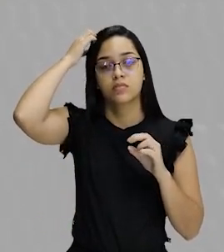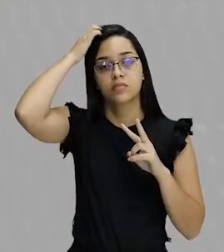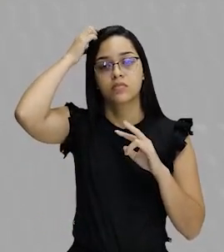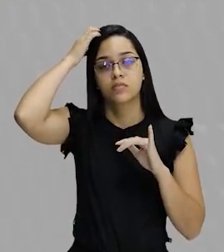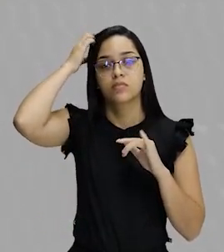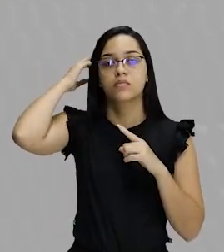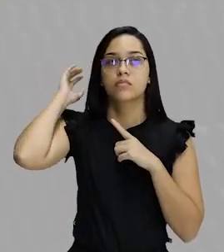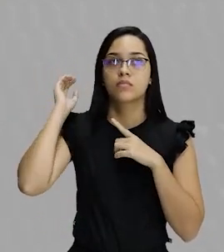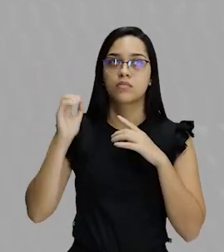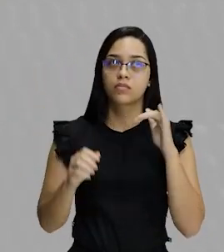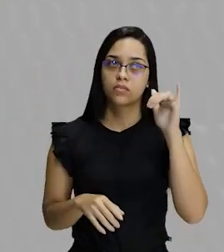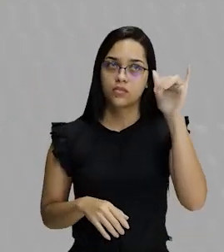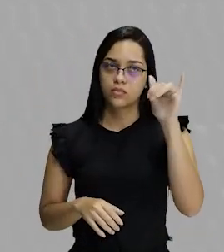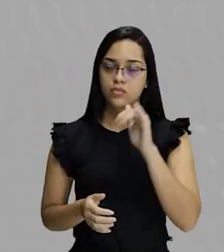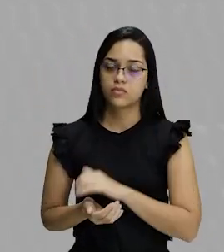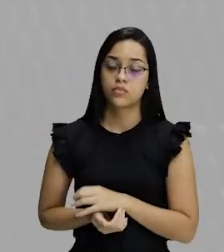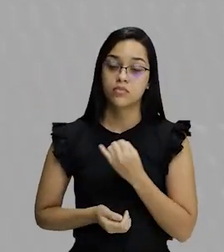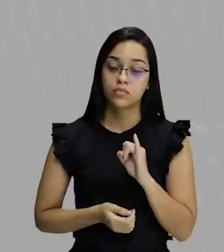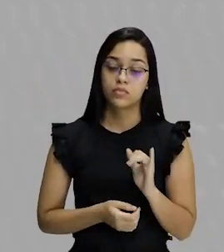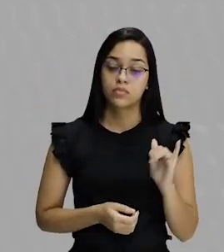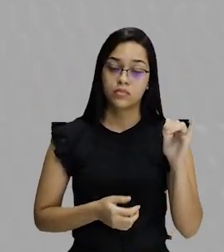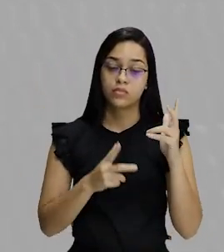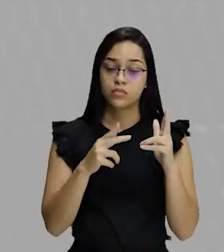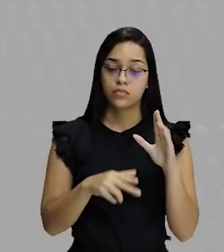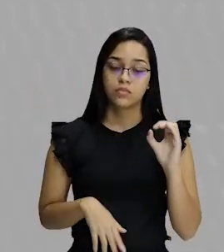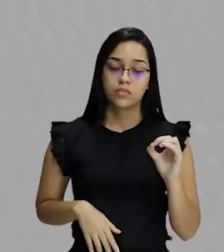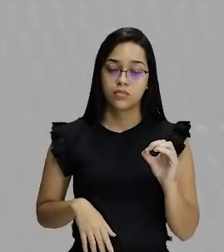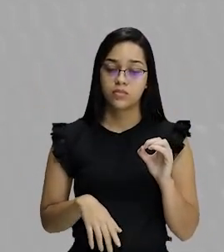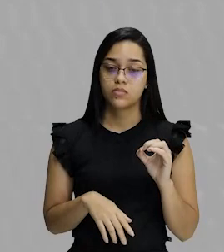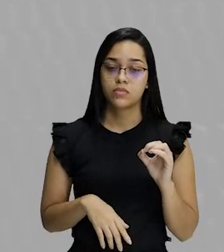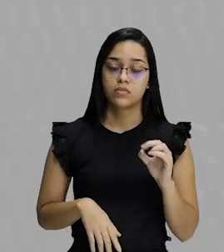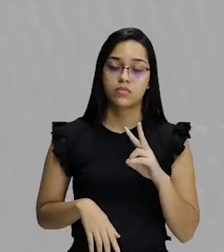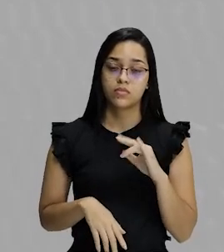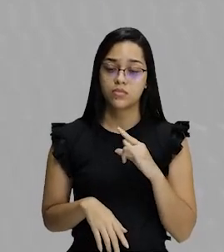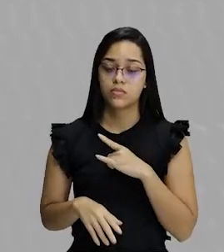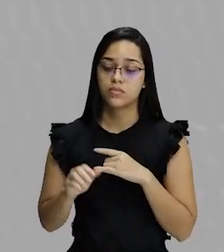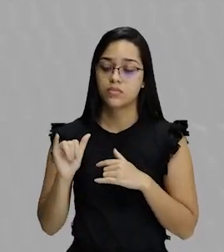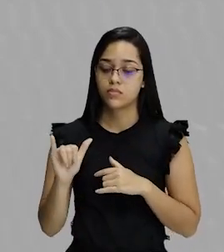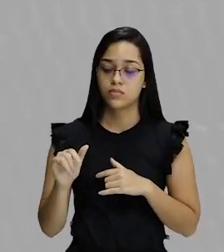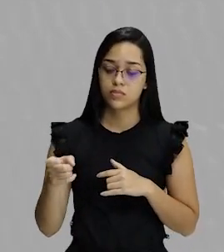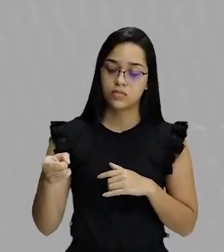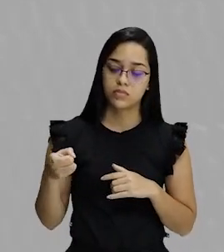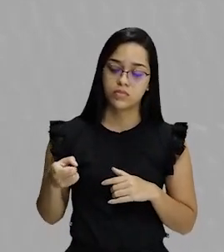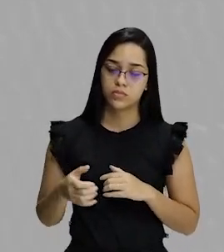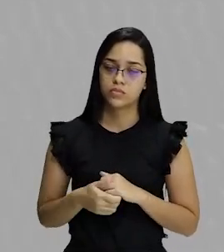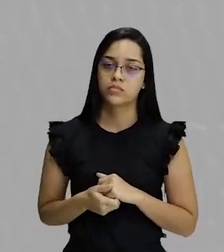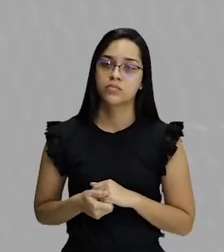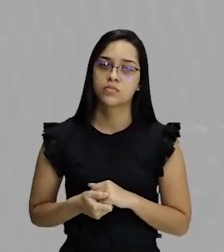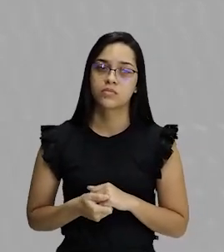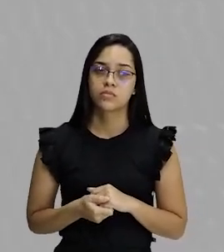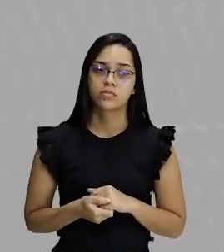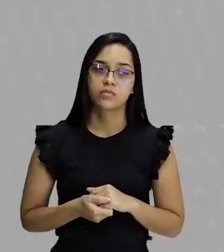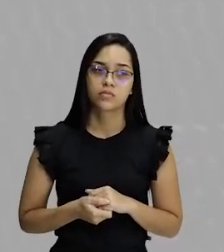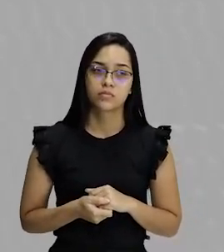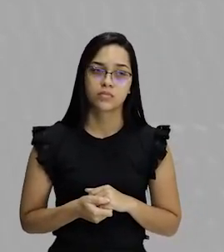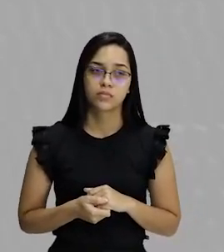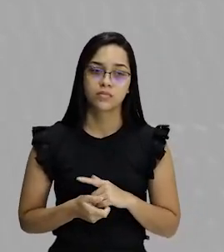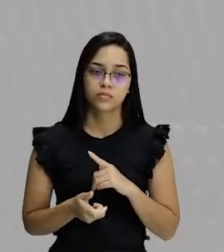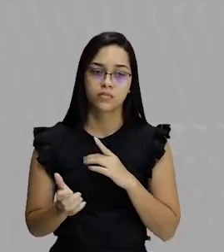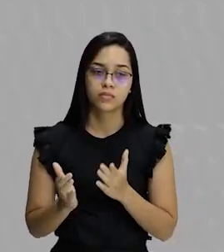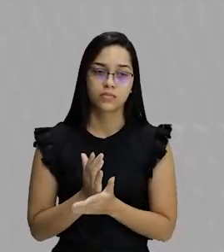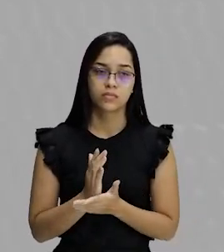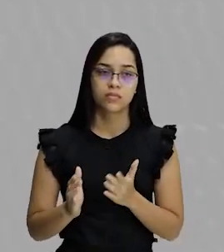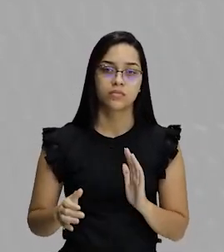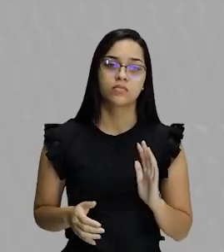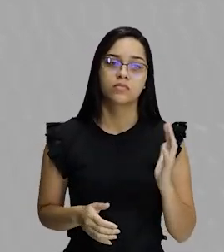cima do eixo y. Se o y que for zero, o ponto vai para cima do eixo x. Certo? Então, vamos ver algumas